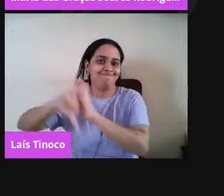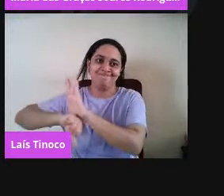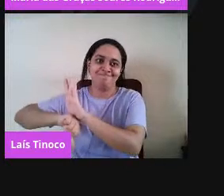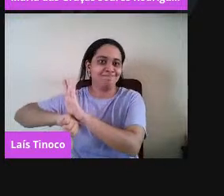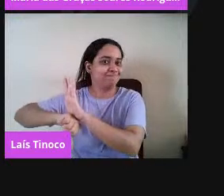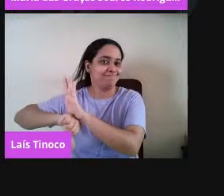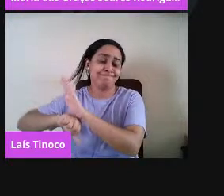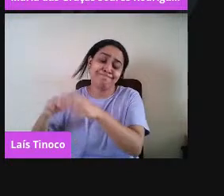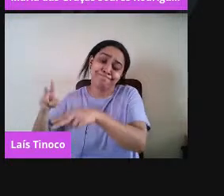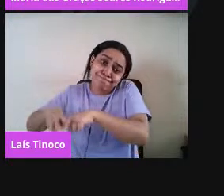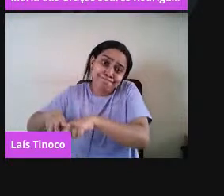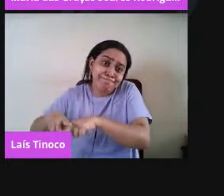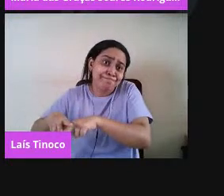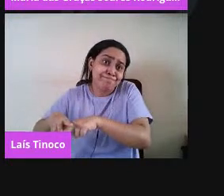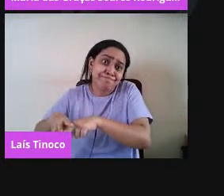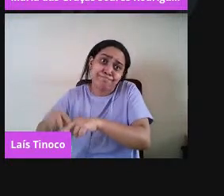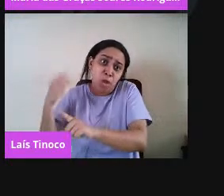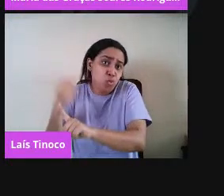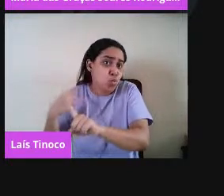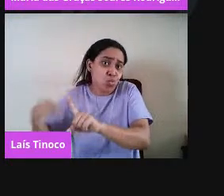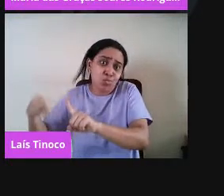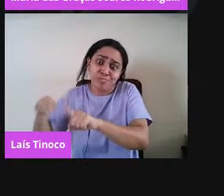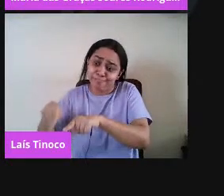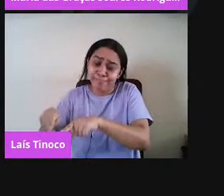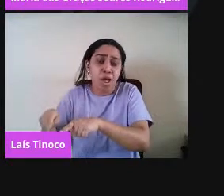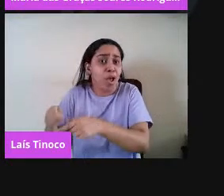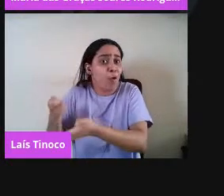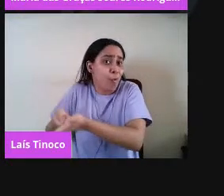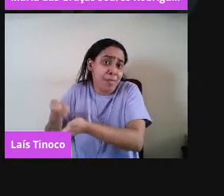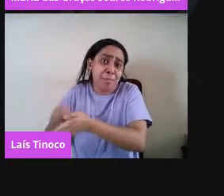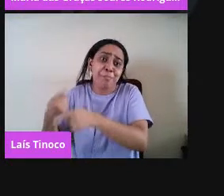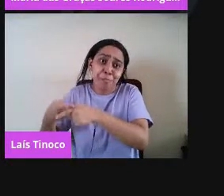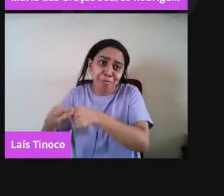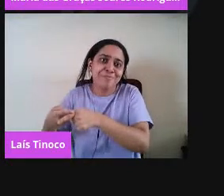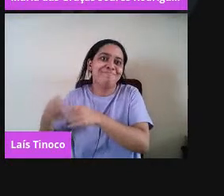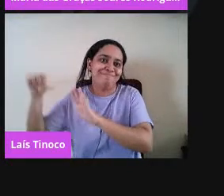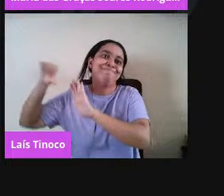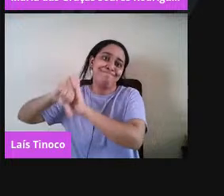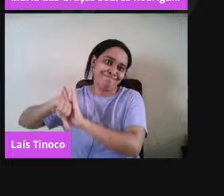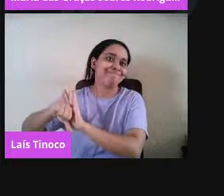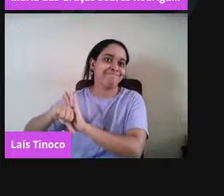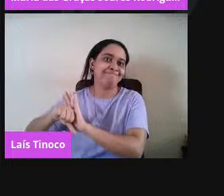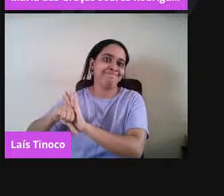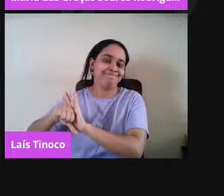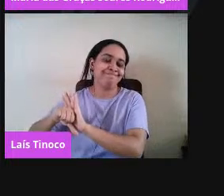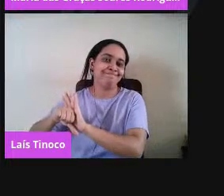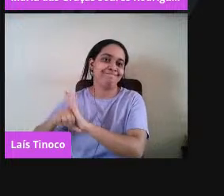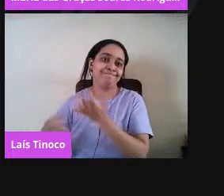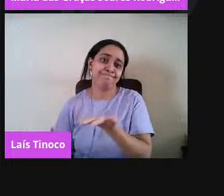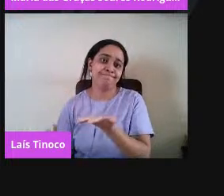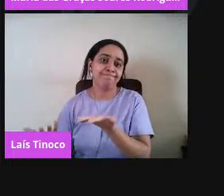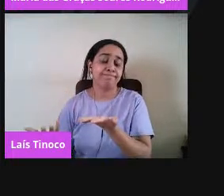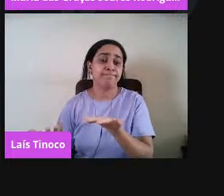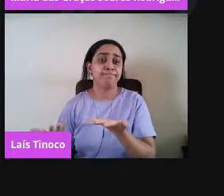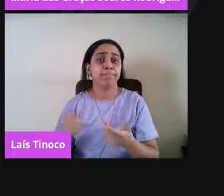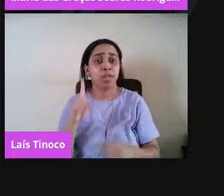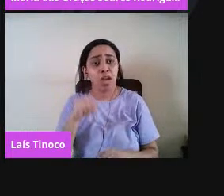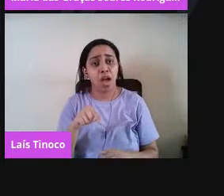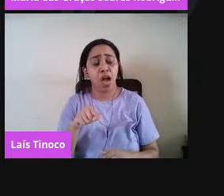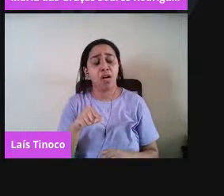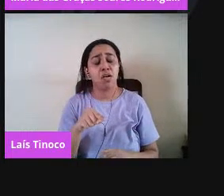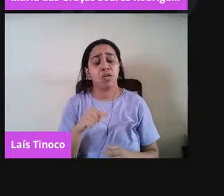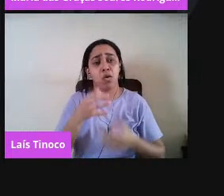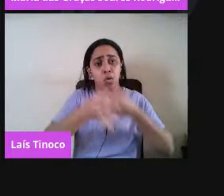as torturas. Ele entende que deveria, porque ela cometeu o crime. Há um contra-argumento subjacente à crítica, porque